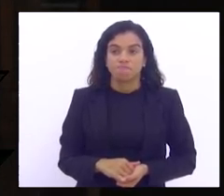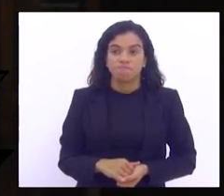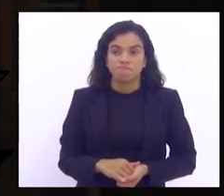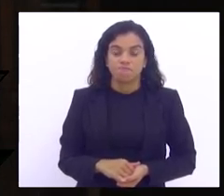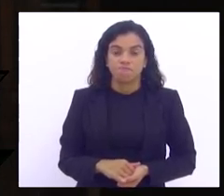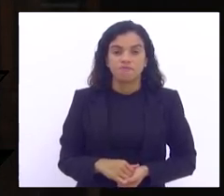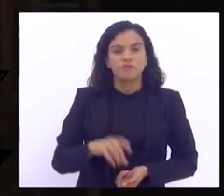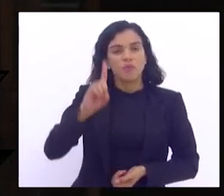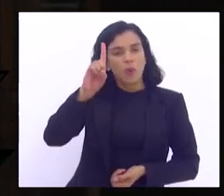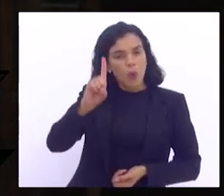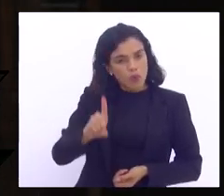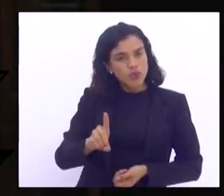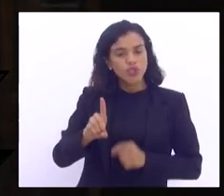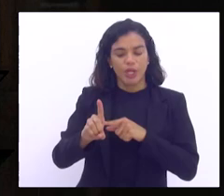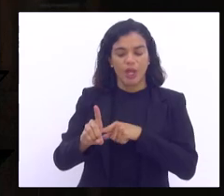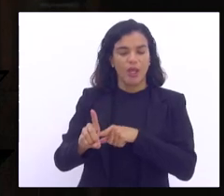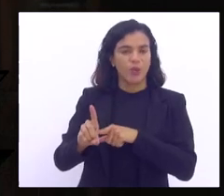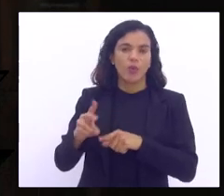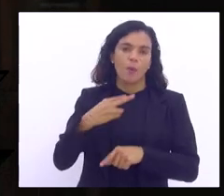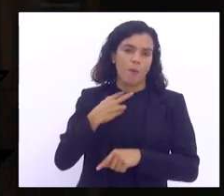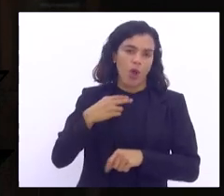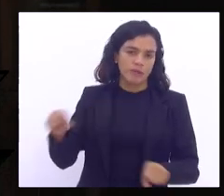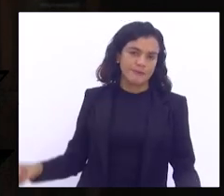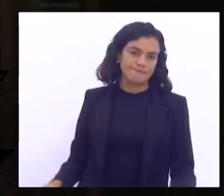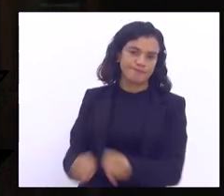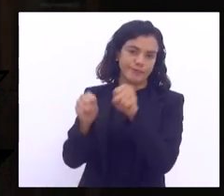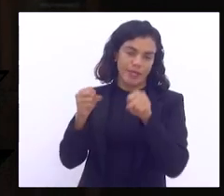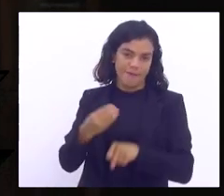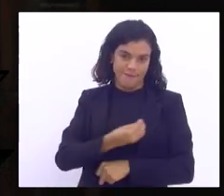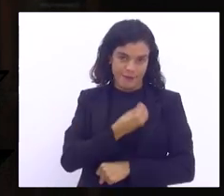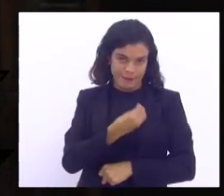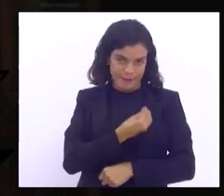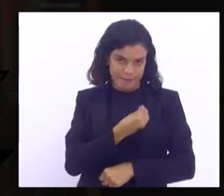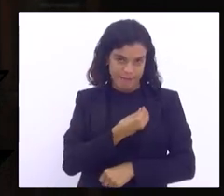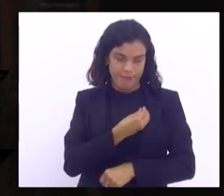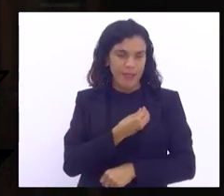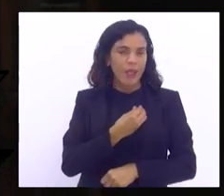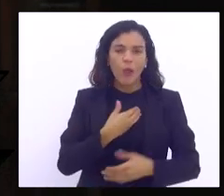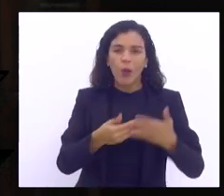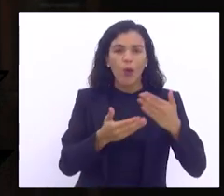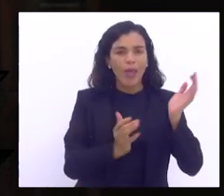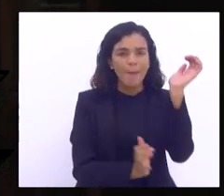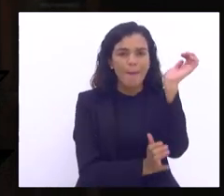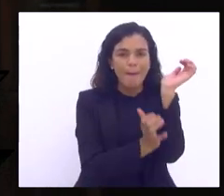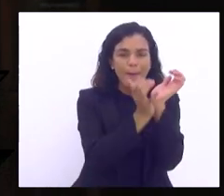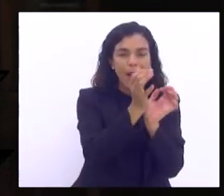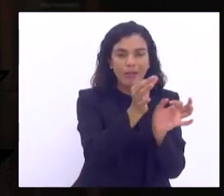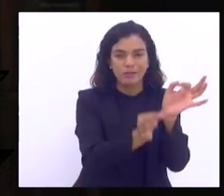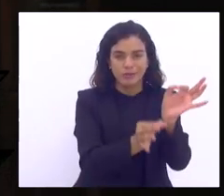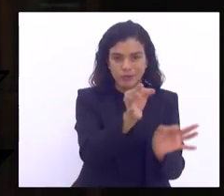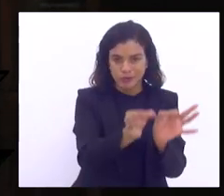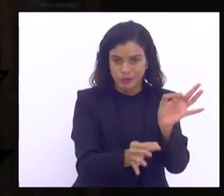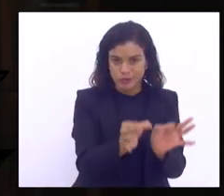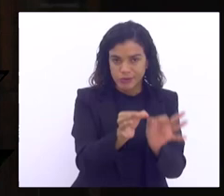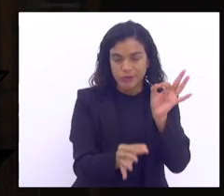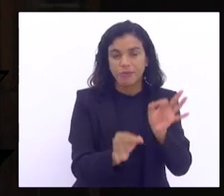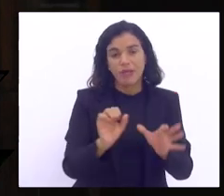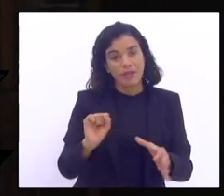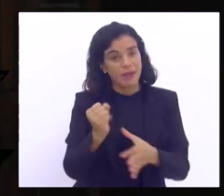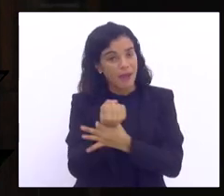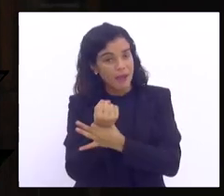O direito inviolável à vida é o principal direito em qualquer ordenamento jurídico. Nada há a se garantir anteriormente a